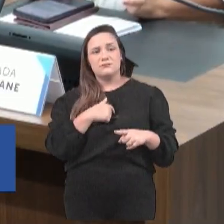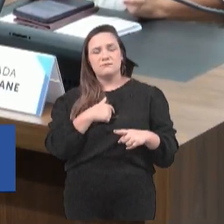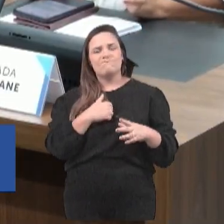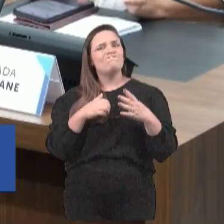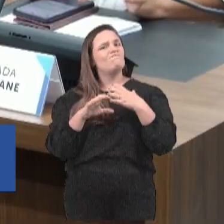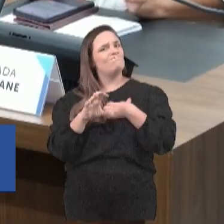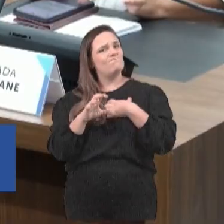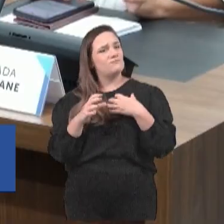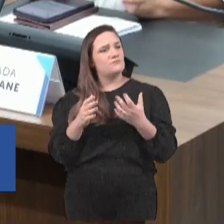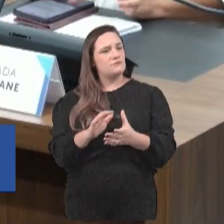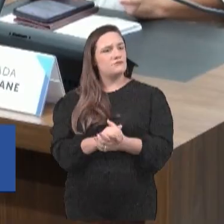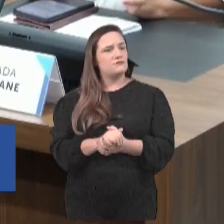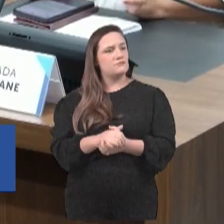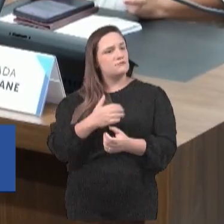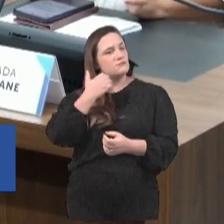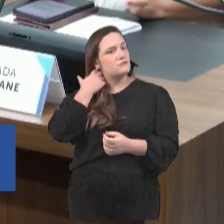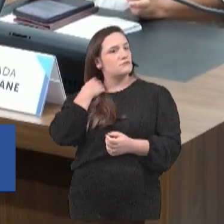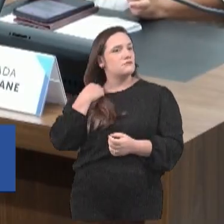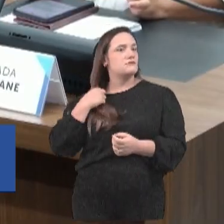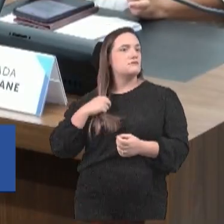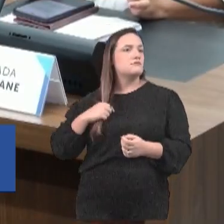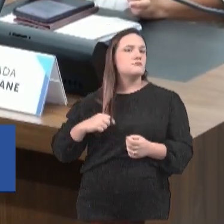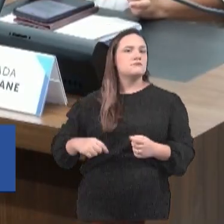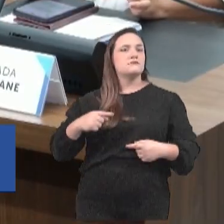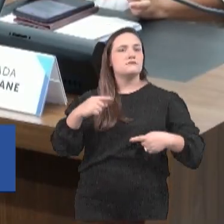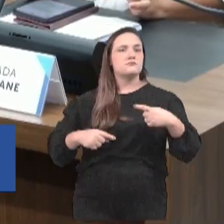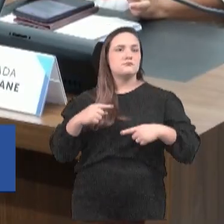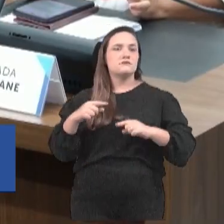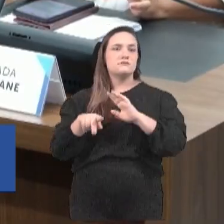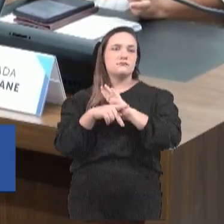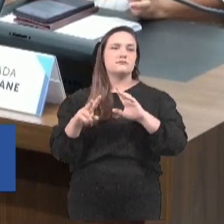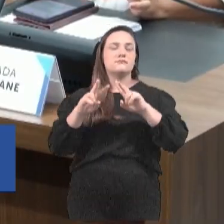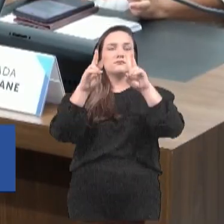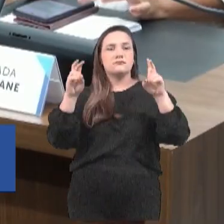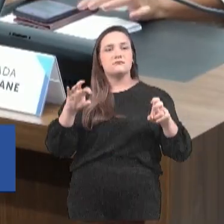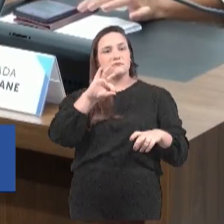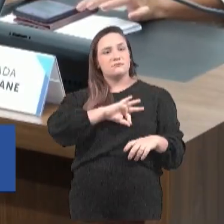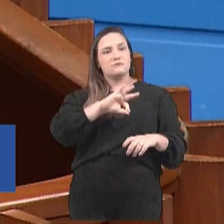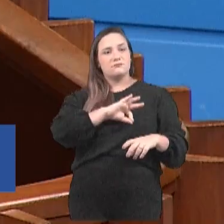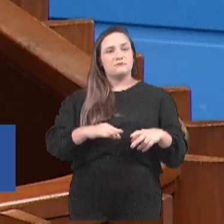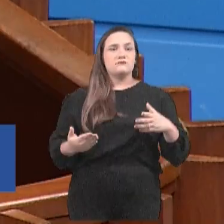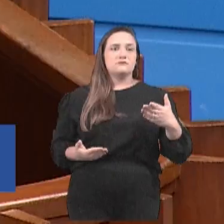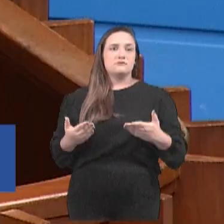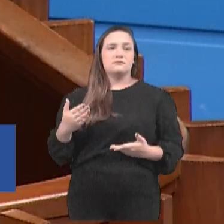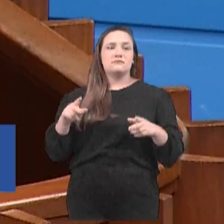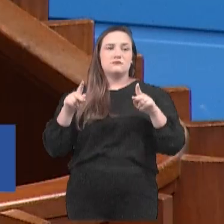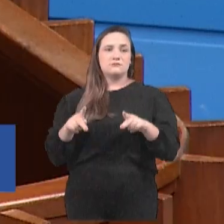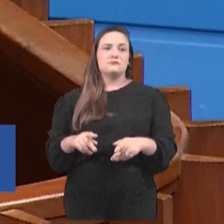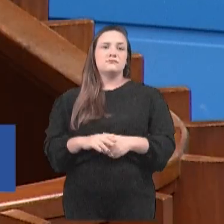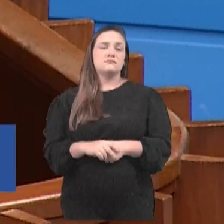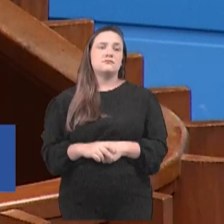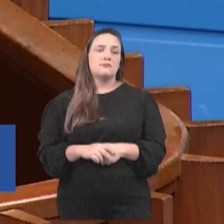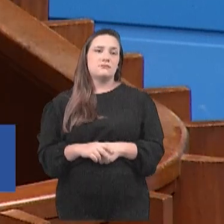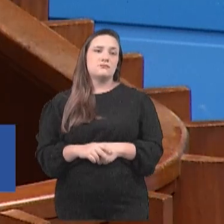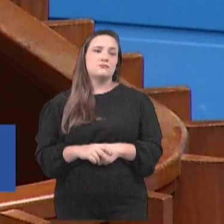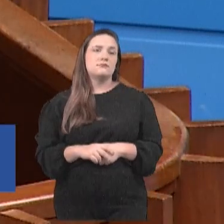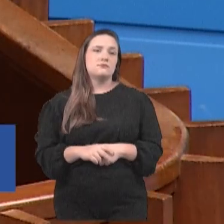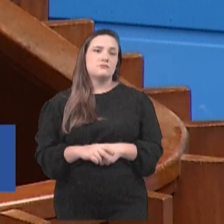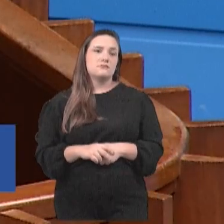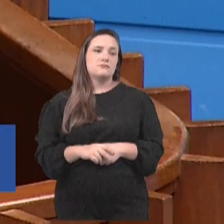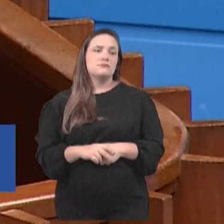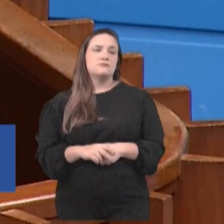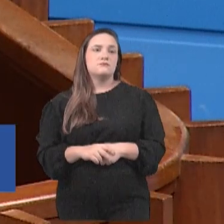toca muito de perto esse debate sobre salário dos servidores públicos. Eu tenho